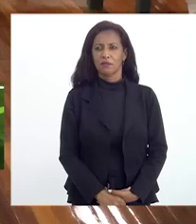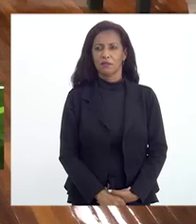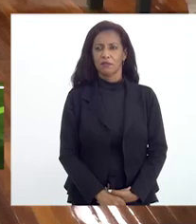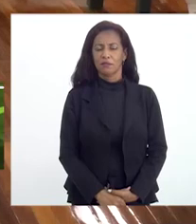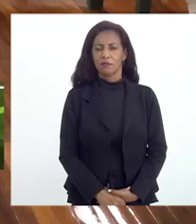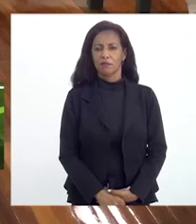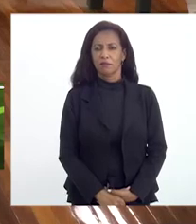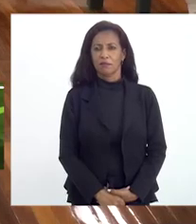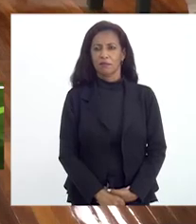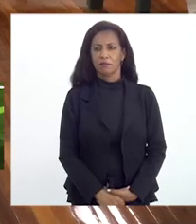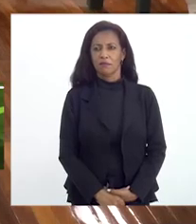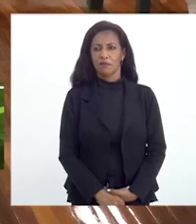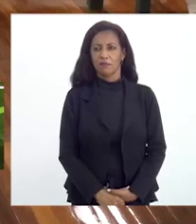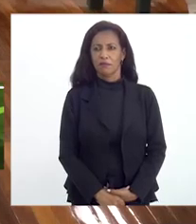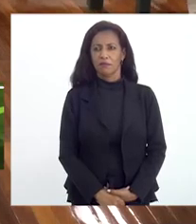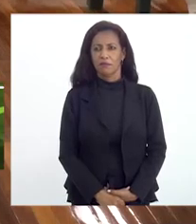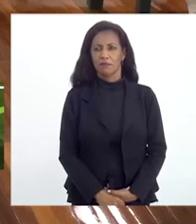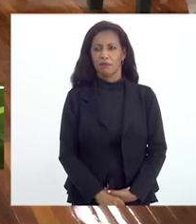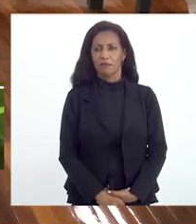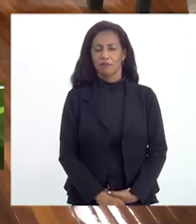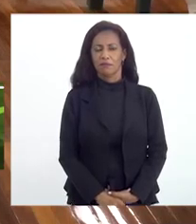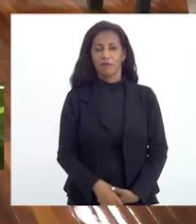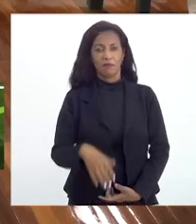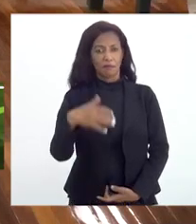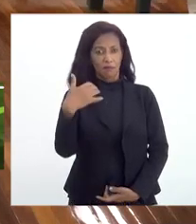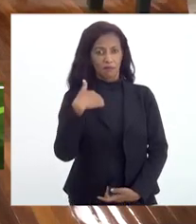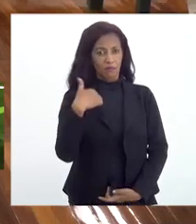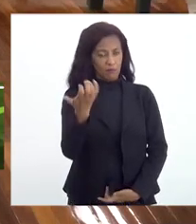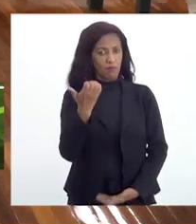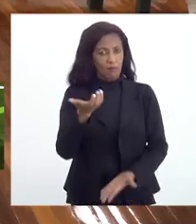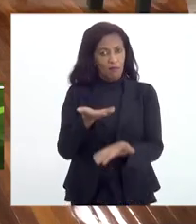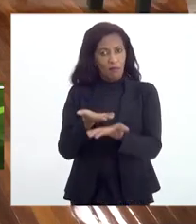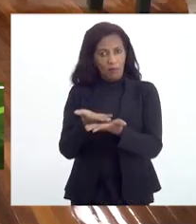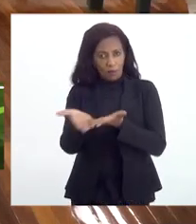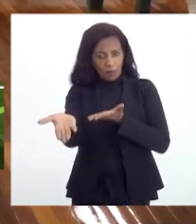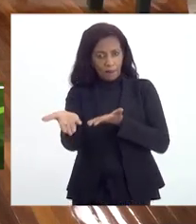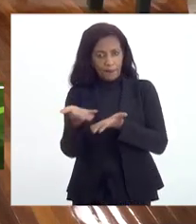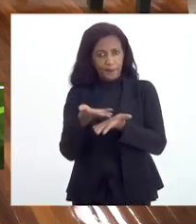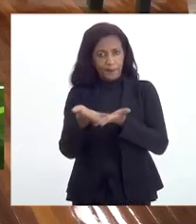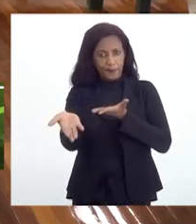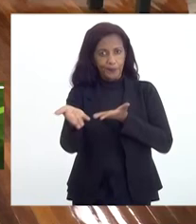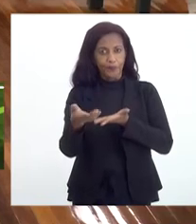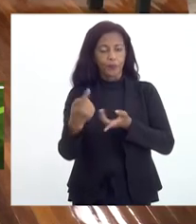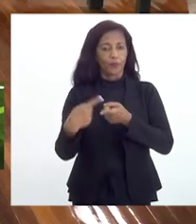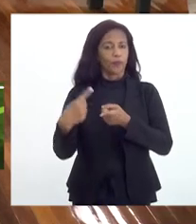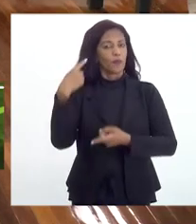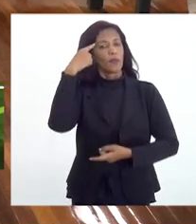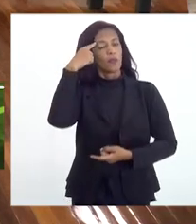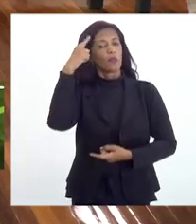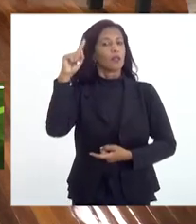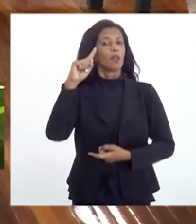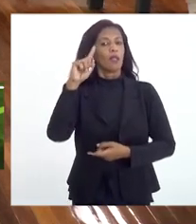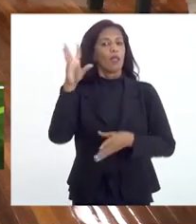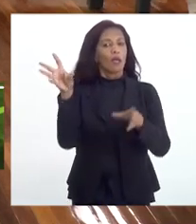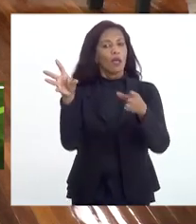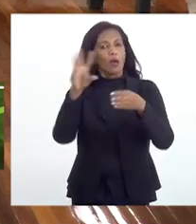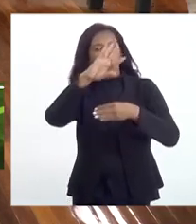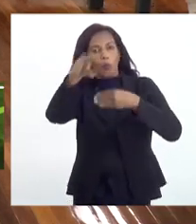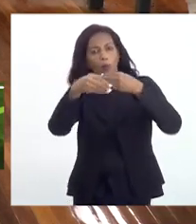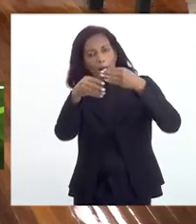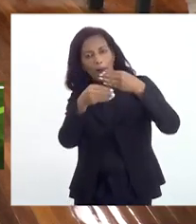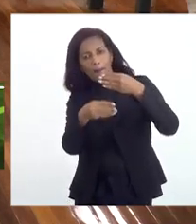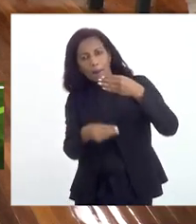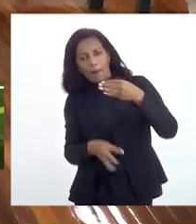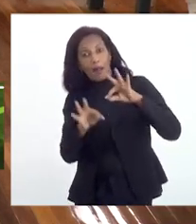Eu queria fazer um encaminhamento, porque a ideia é nós aglutinarmos todas as